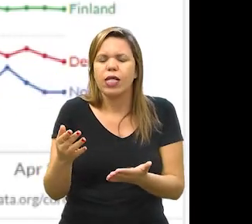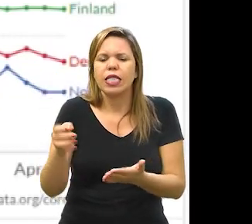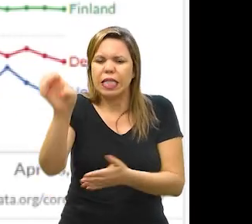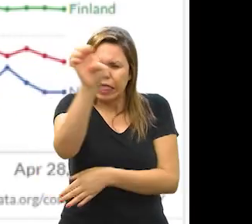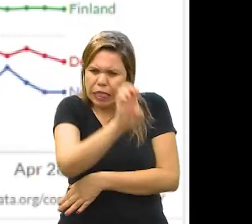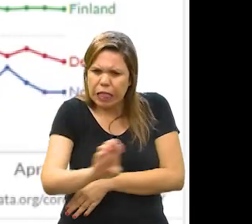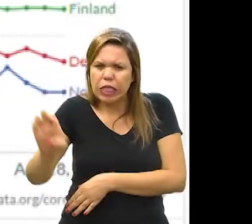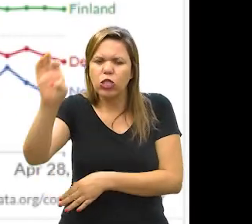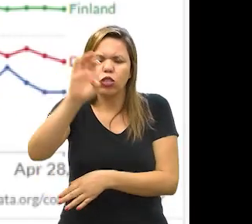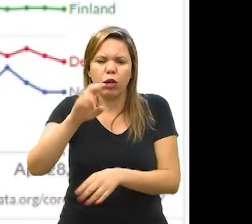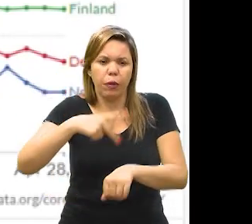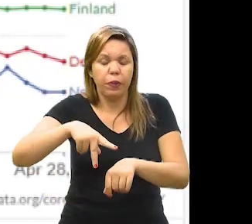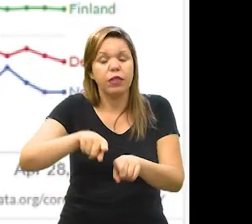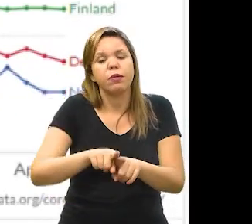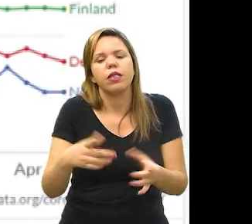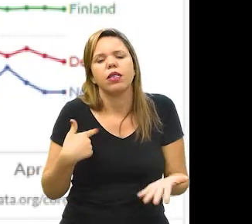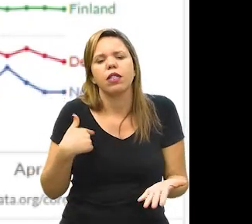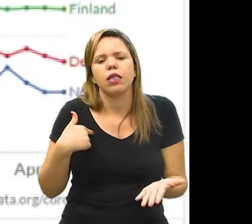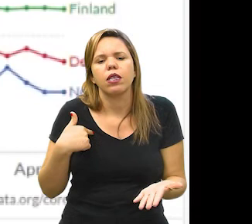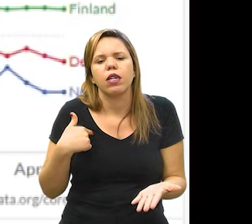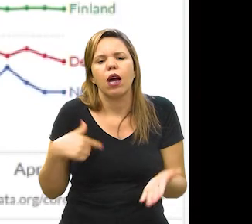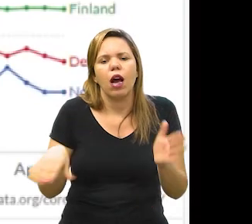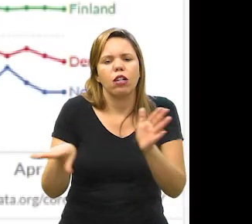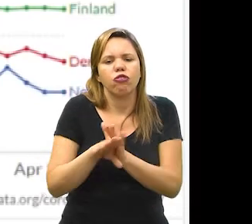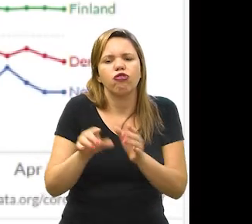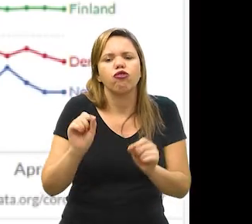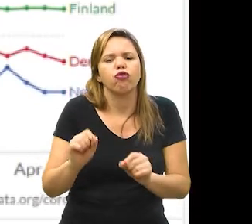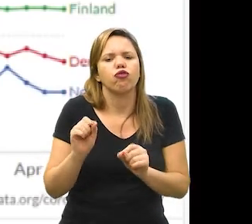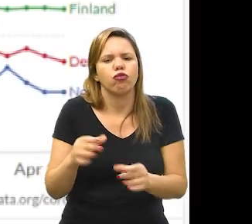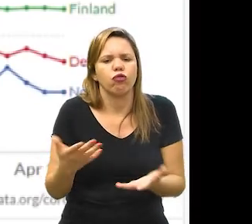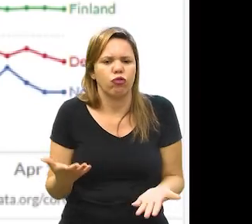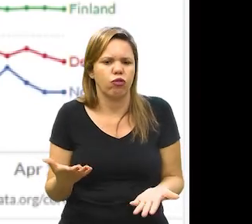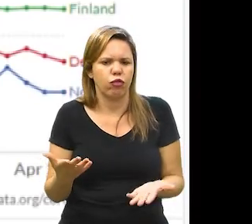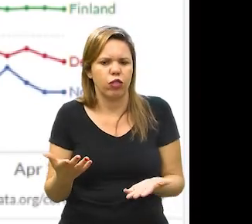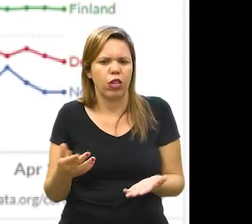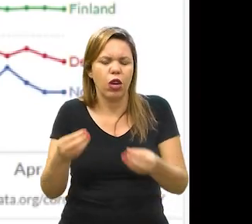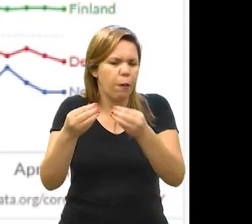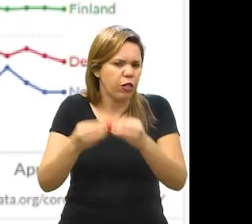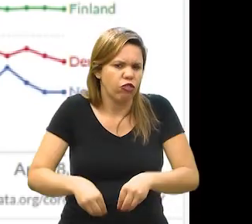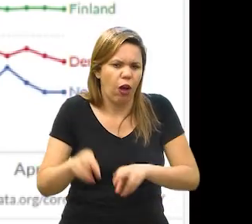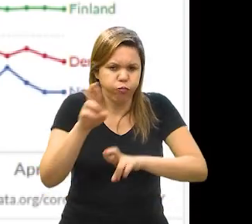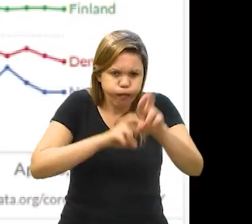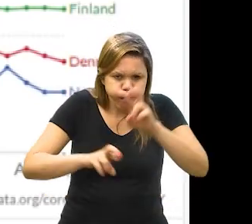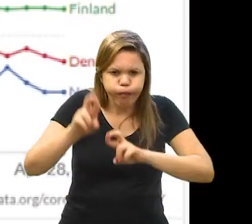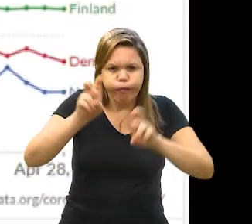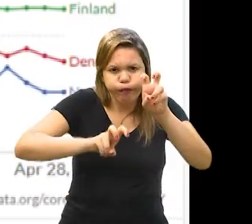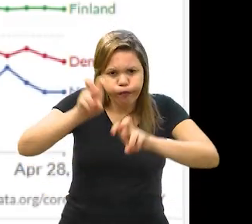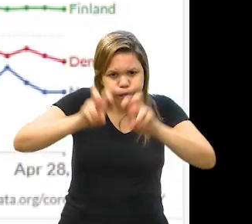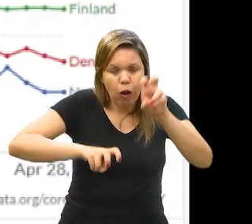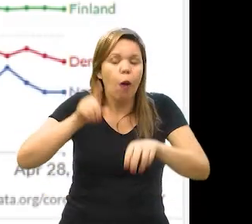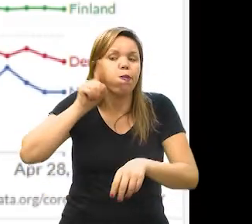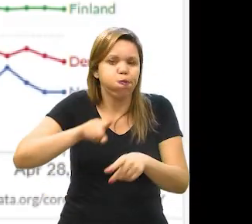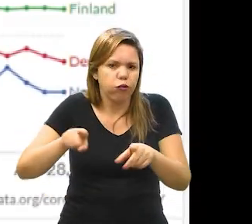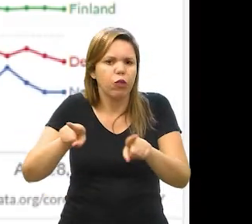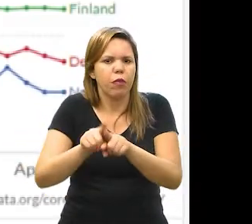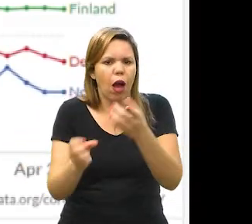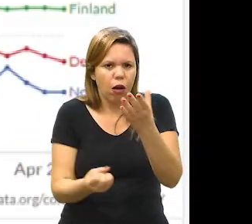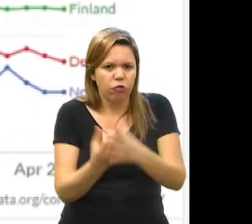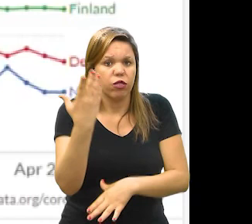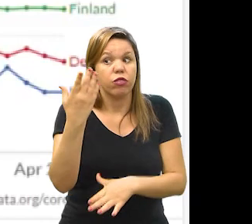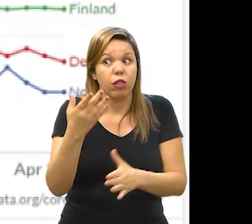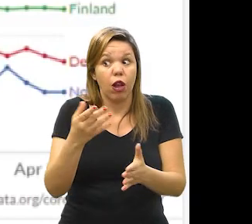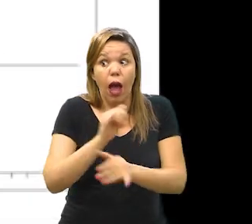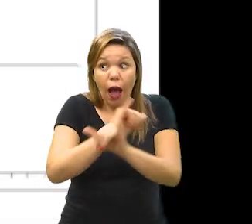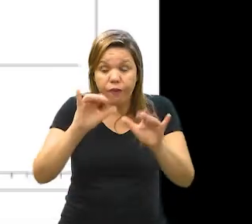europeus. A subnotificação, até um certo ponto, não afetaria a análise, mesmo porque o comparativo foi com os Estados Unidos e lá também é bem